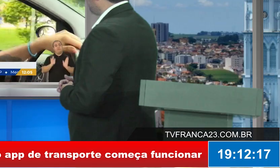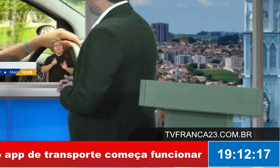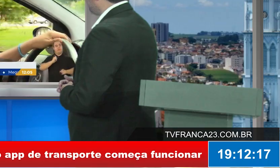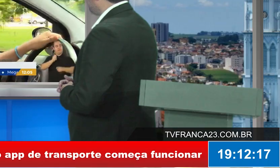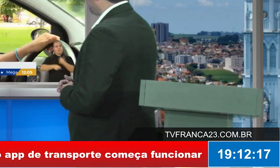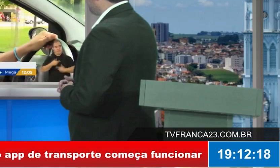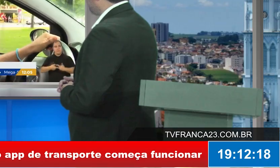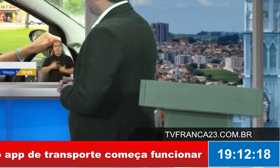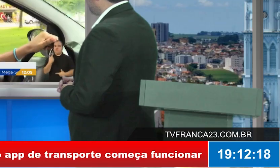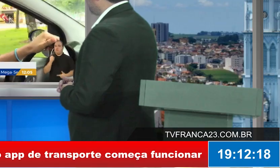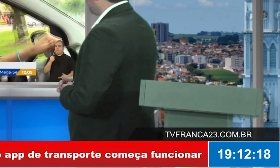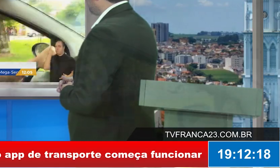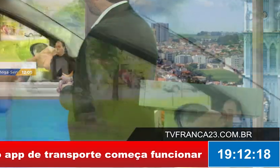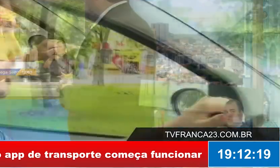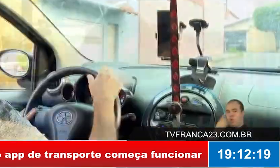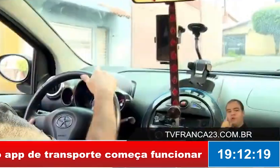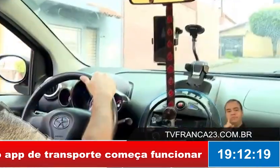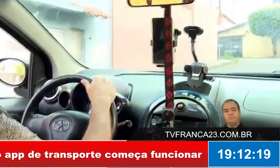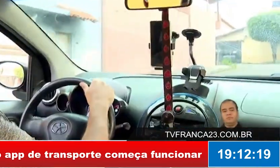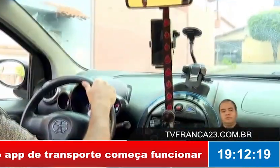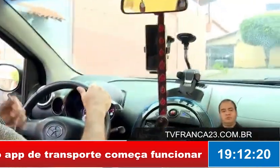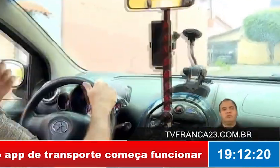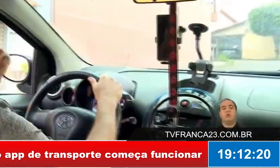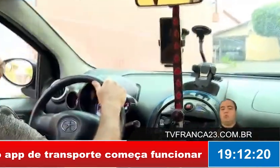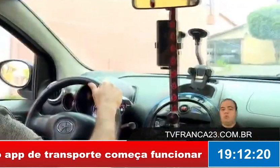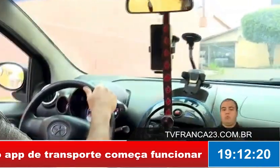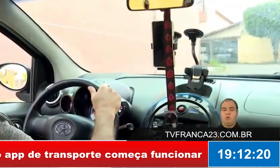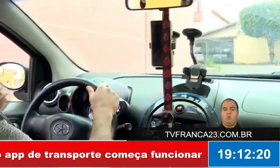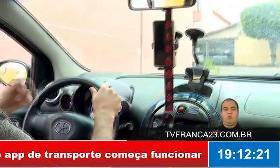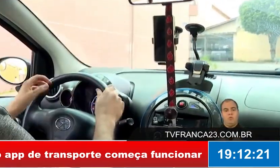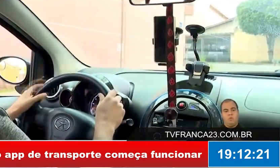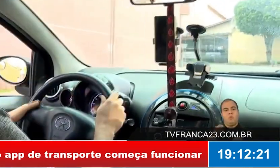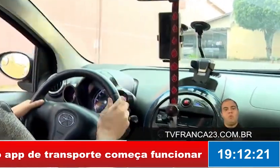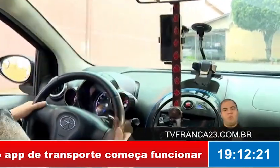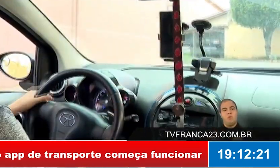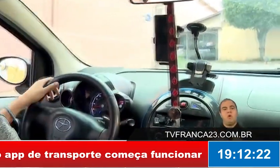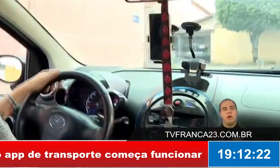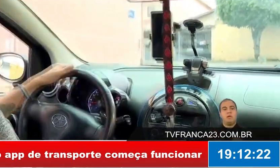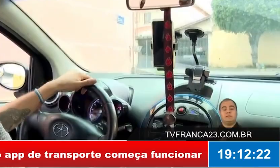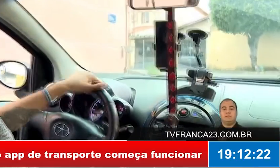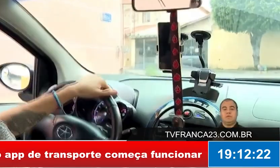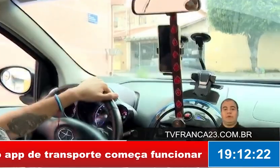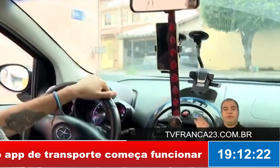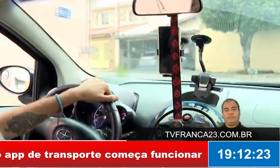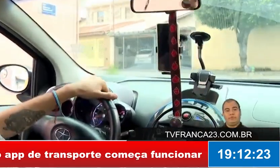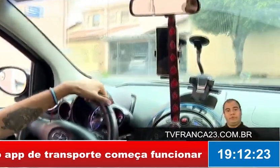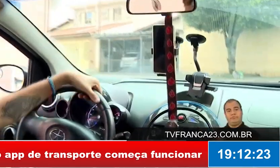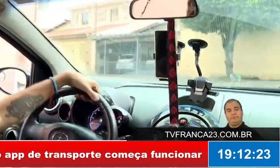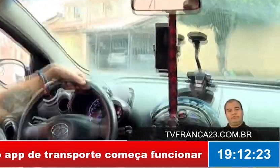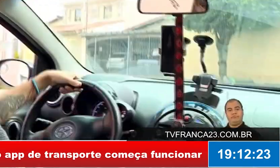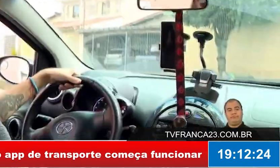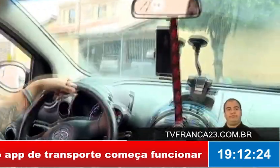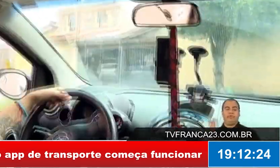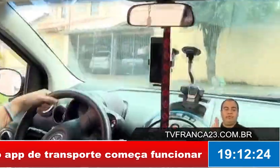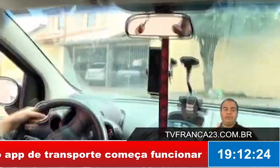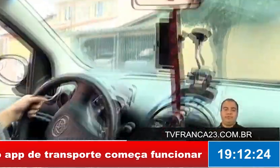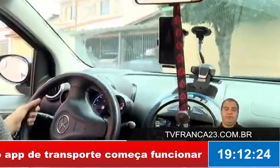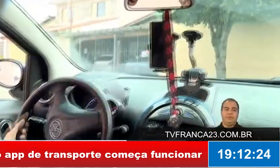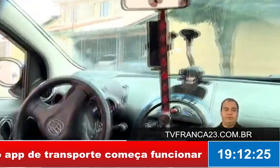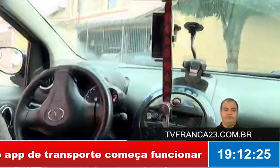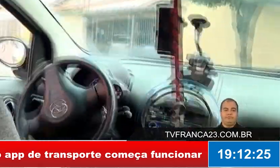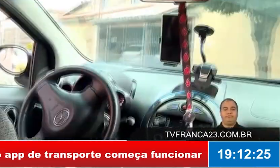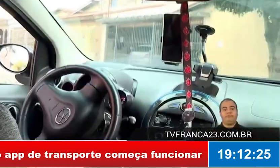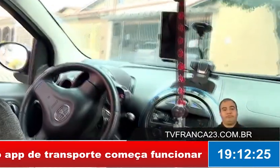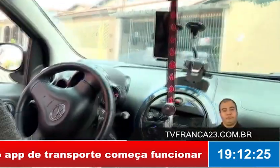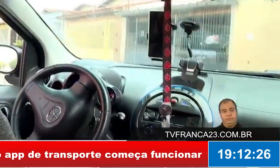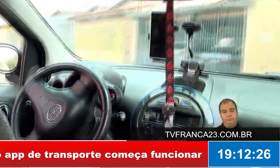de 18 horas por dia. Numa corrida, mais da metade do valor foi para a empresa do aplicativo. Com a taxa mais baixa